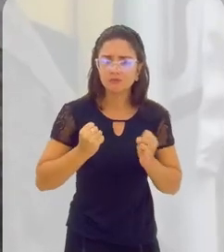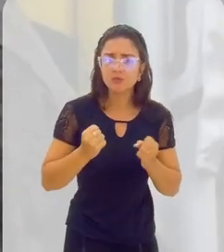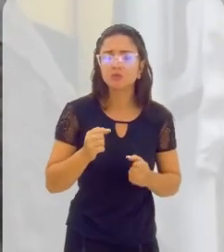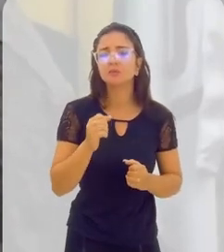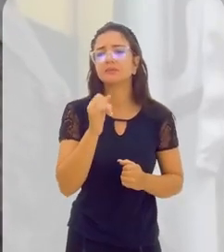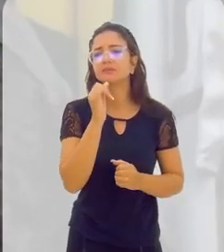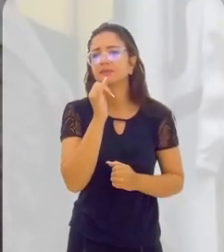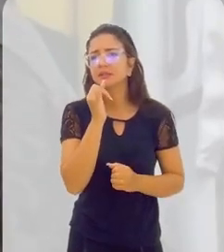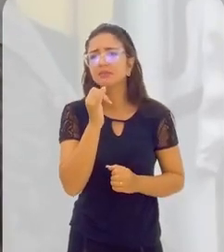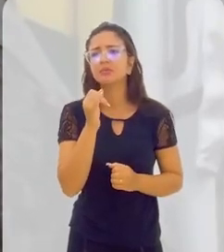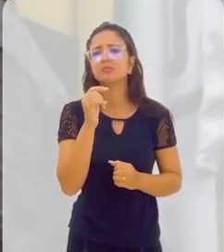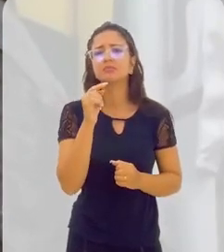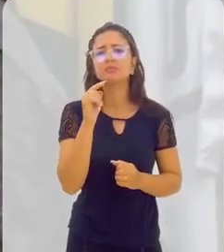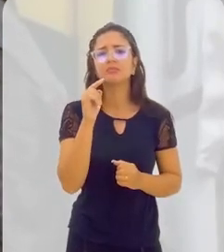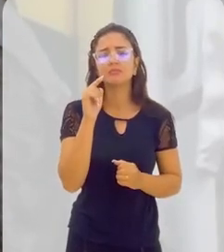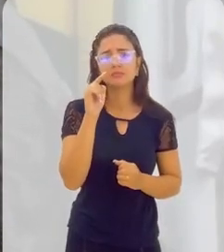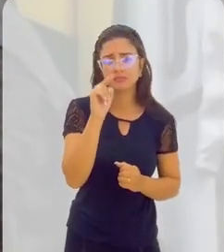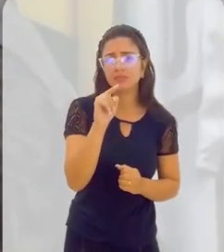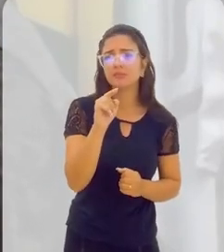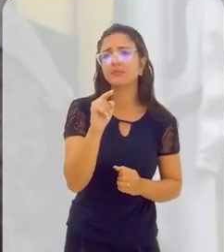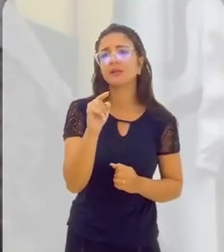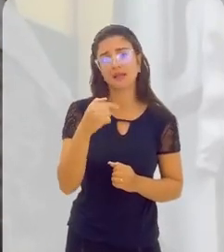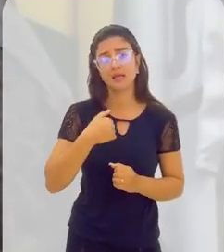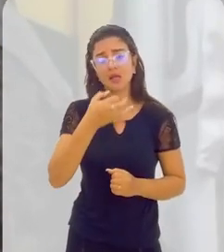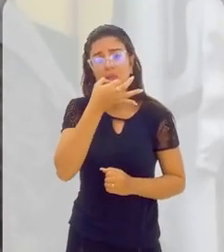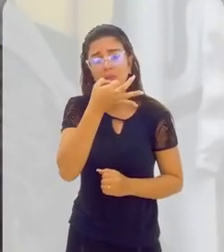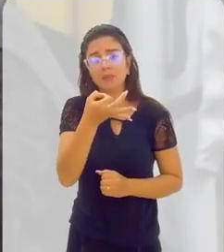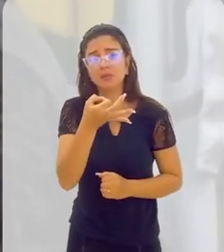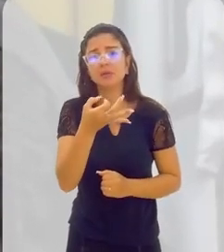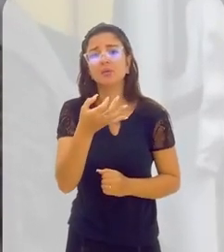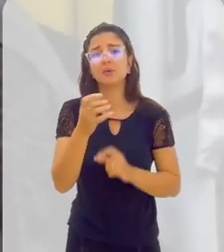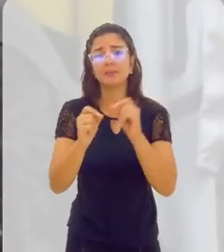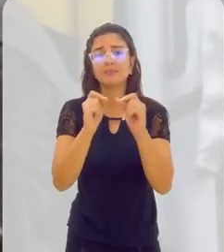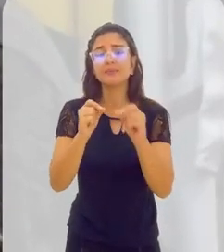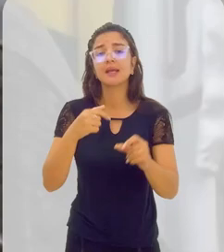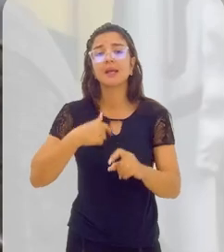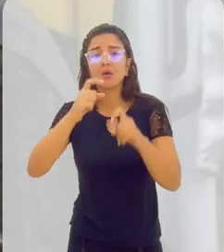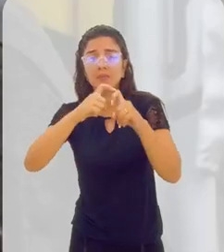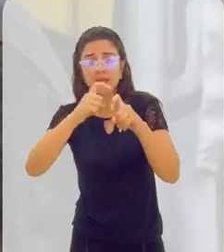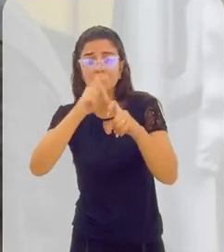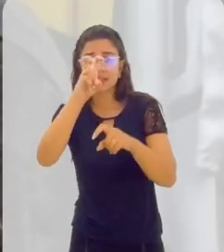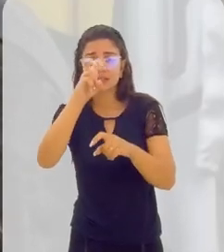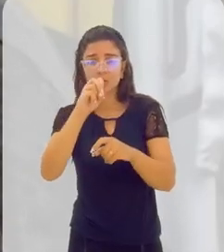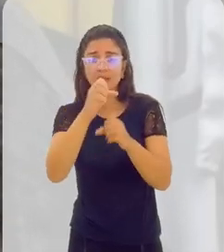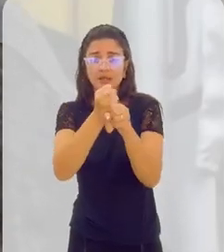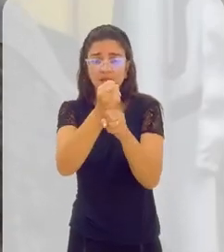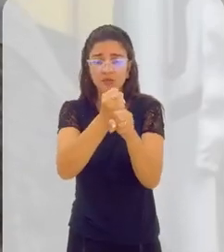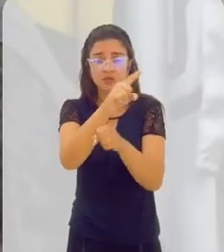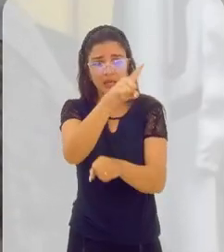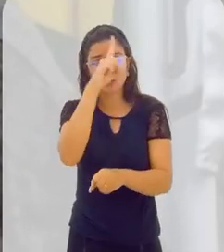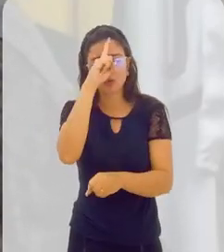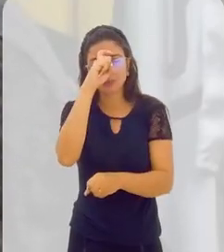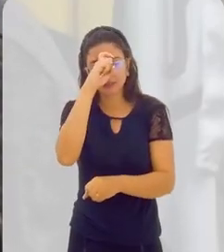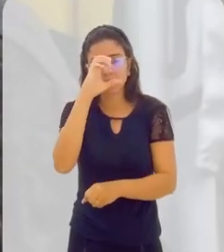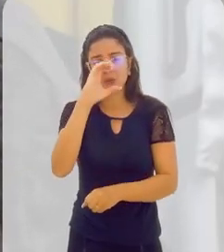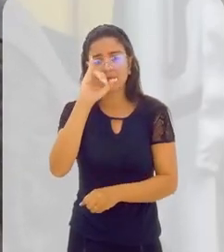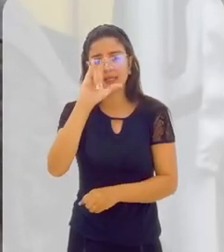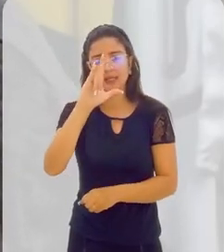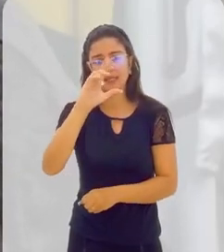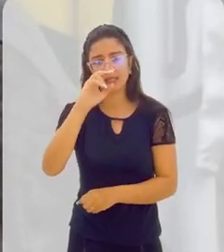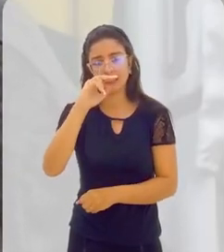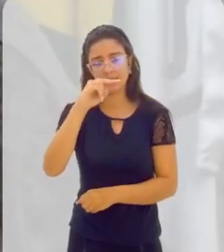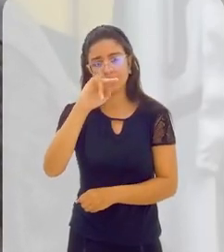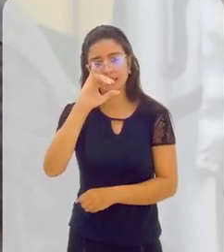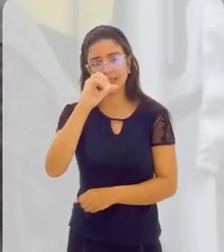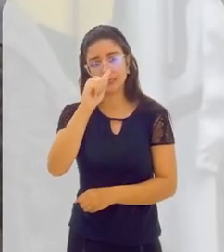outra opinião ouça é ótimo porque por exemplo eu fui médica 50 anos clínicas o paciente